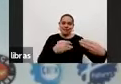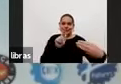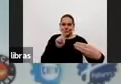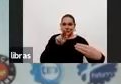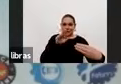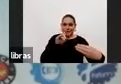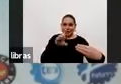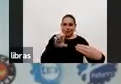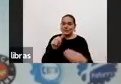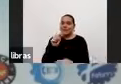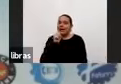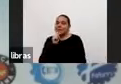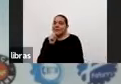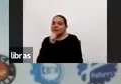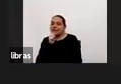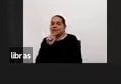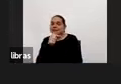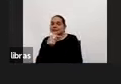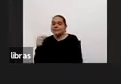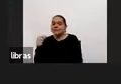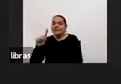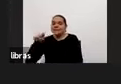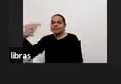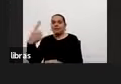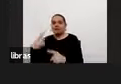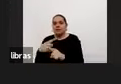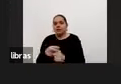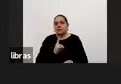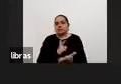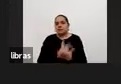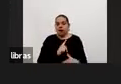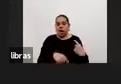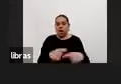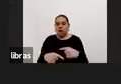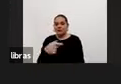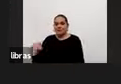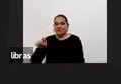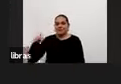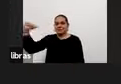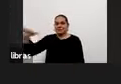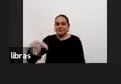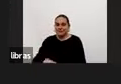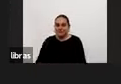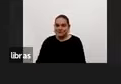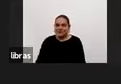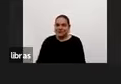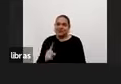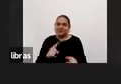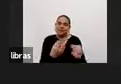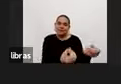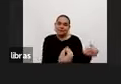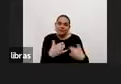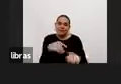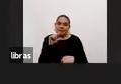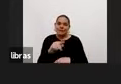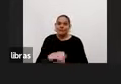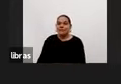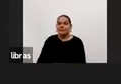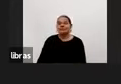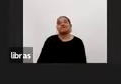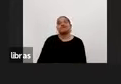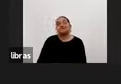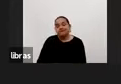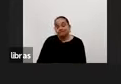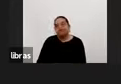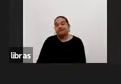não será bom, enfim, é com você. Tá bom. Então, gente, espero que o apelido do